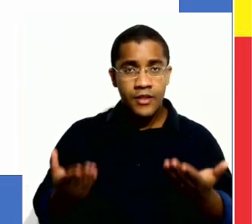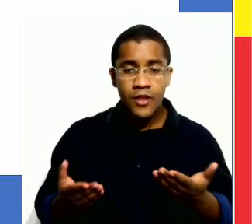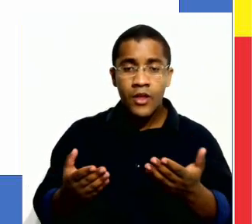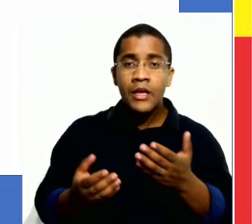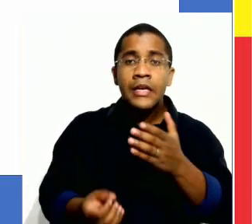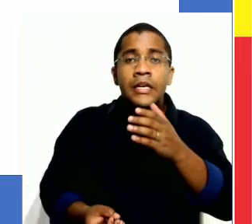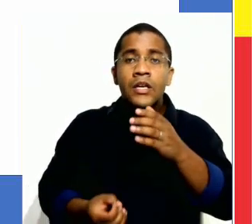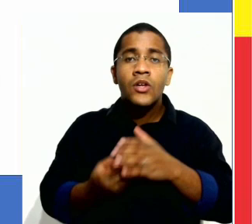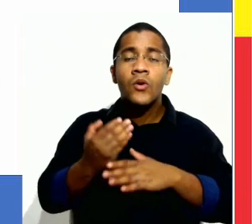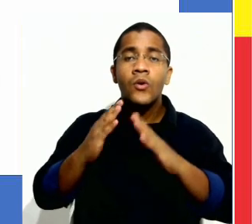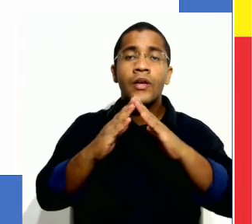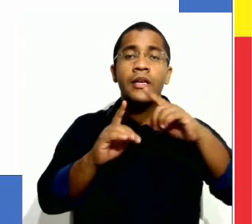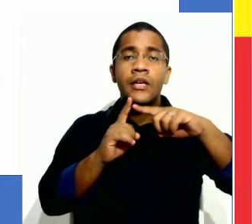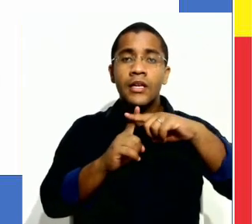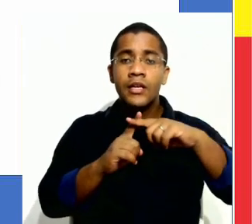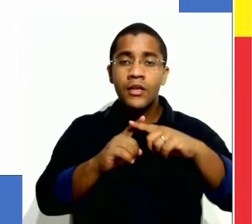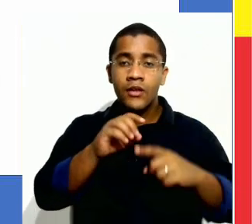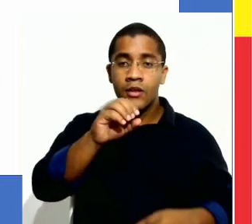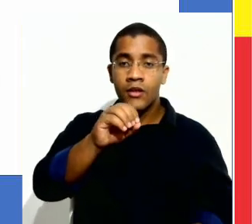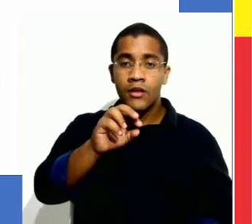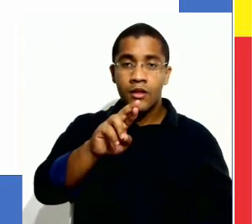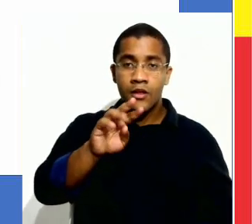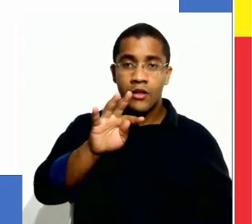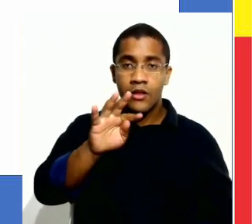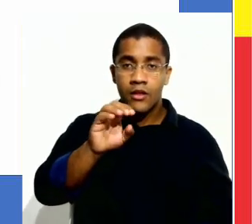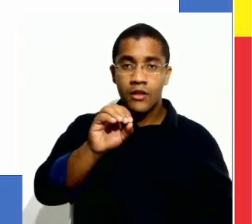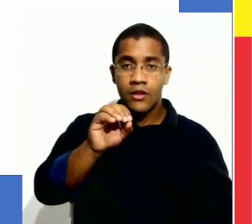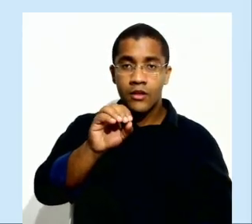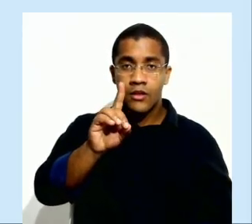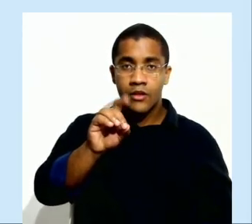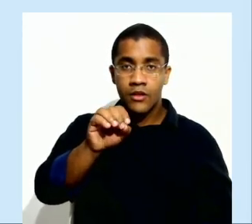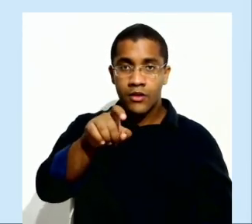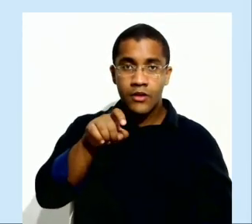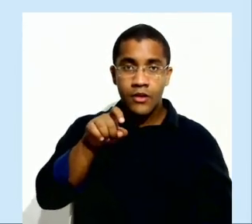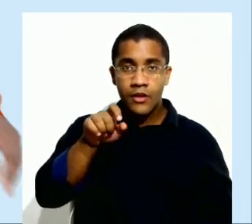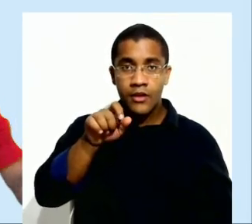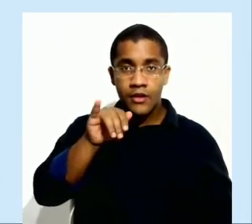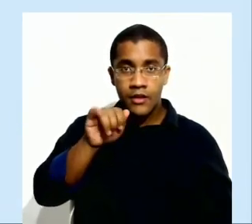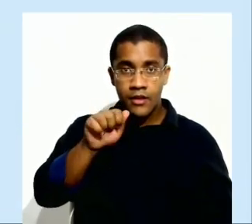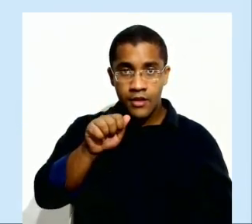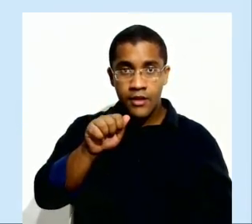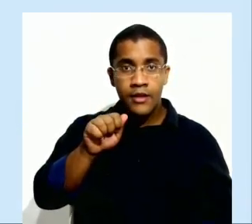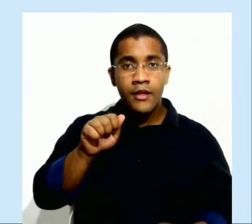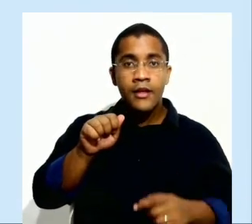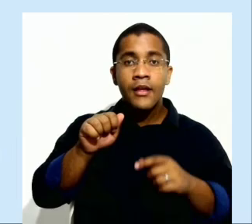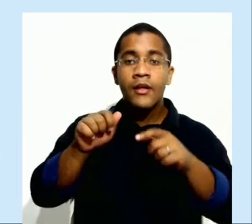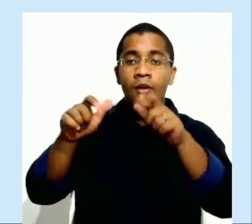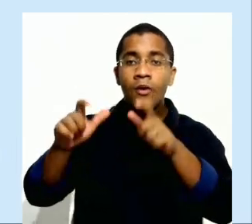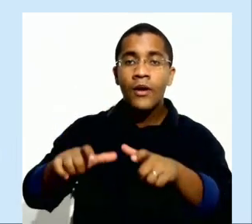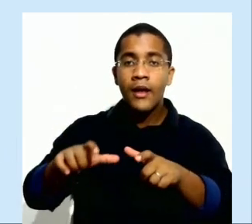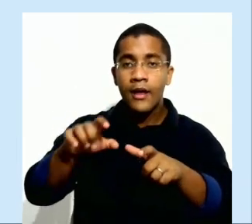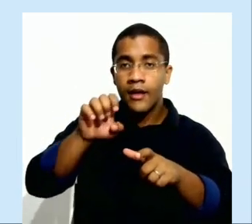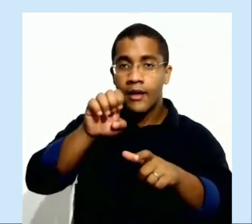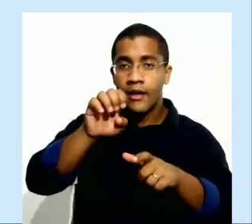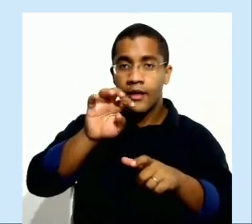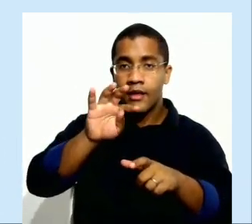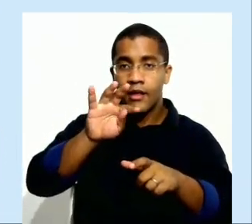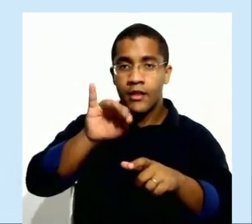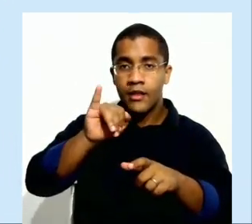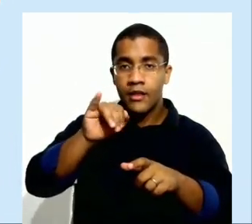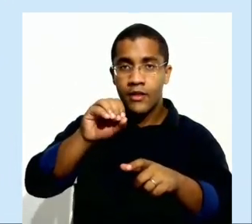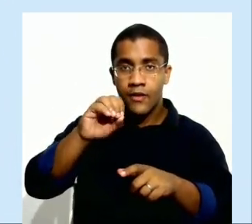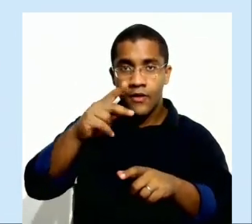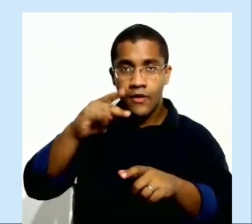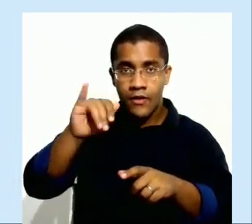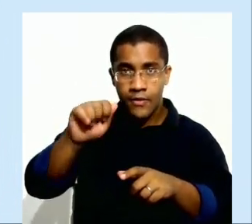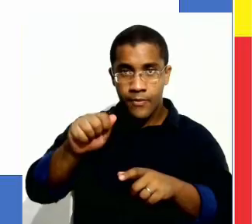então a Igreja Ortodoxa Etíope. Outro ponto de grande relevância nessa